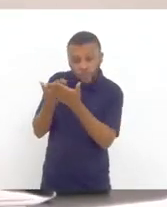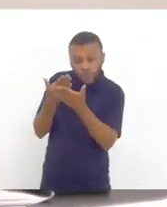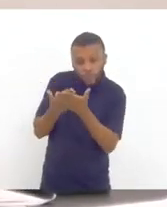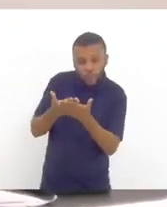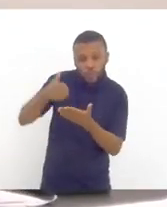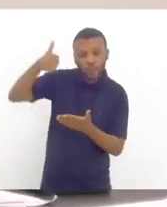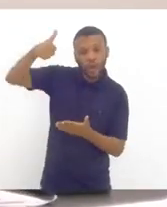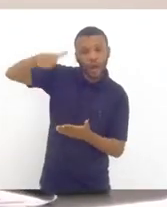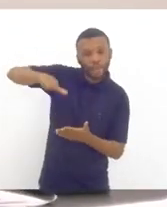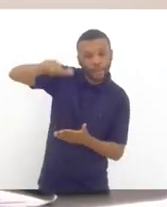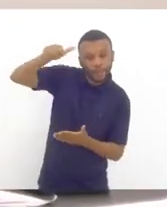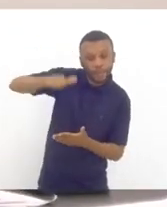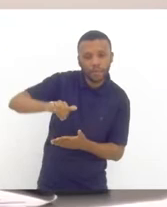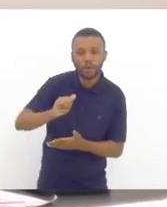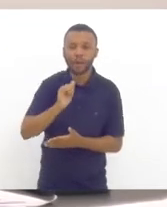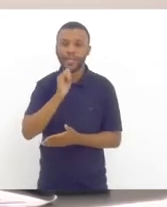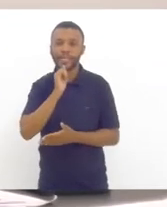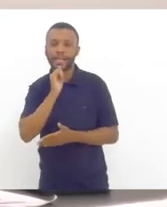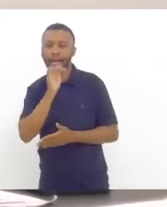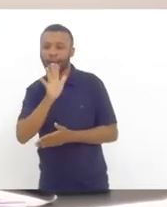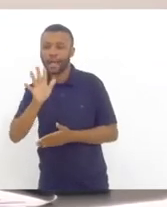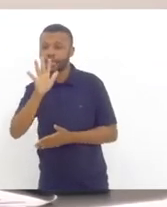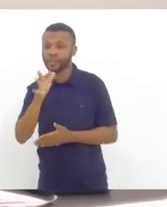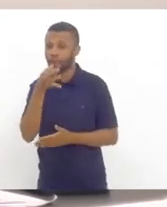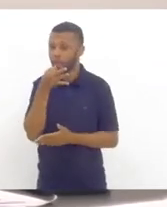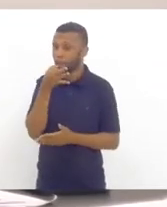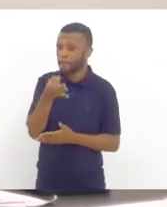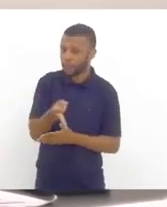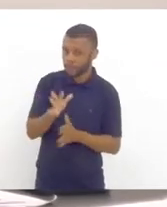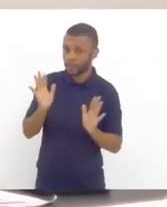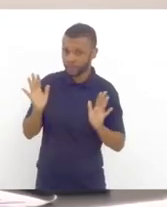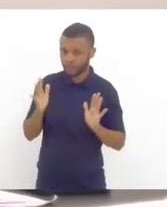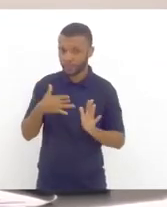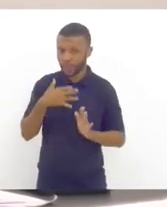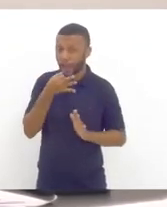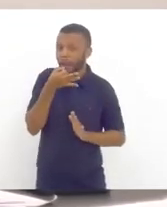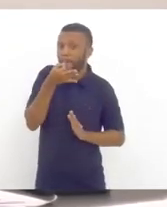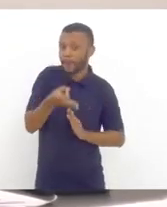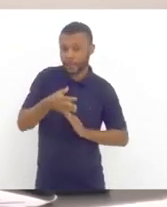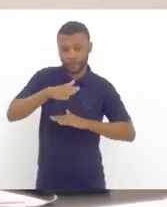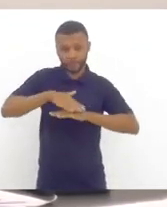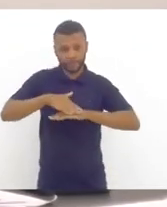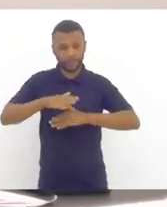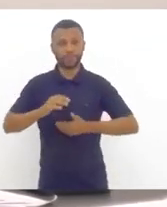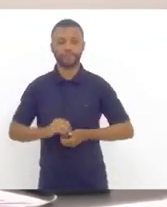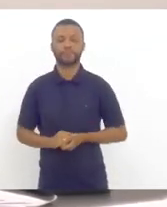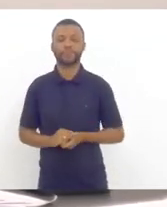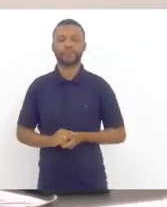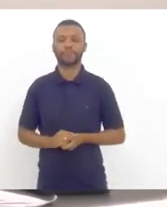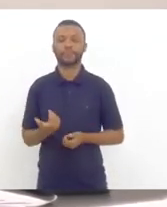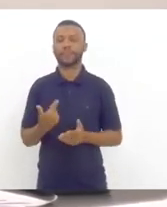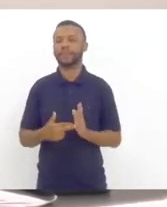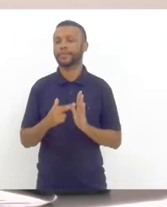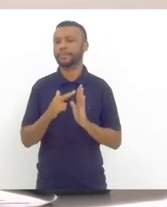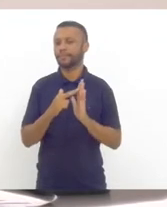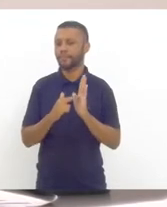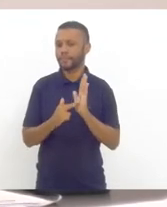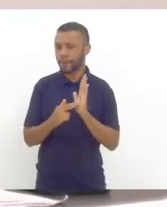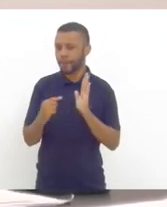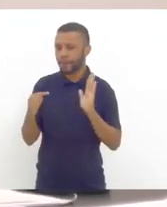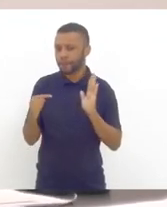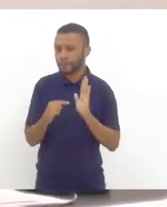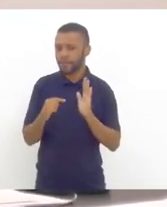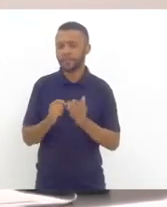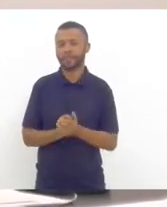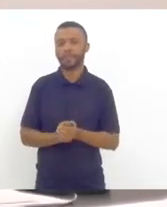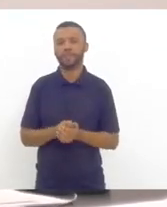simulações, opino eu, estou dando a minha opinião, que esses critérios nós